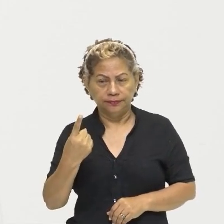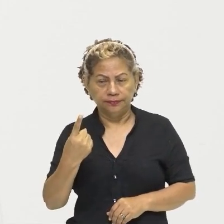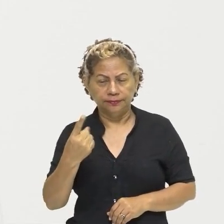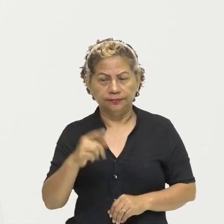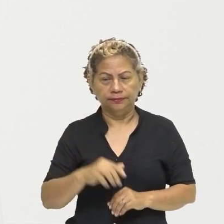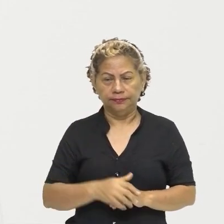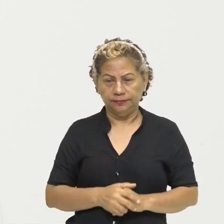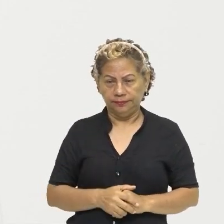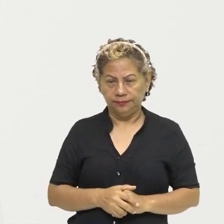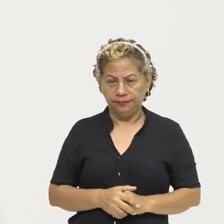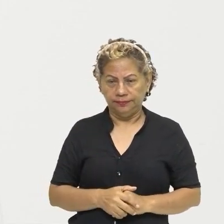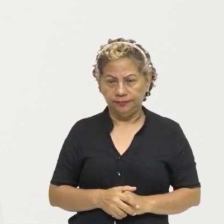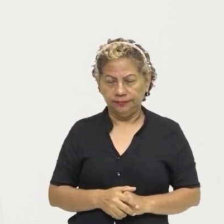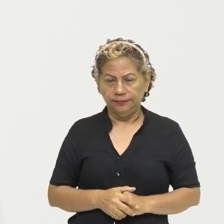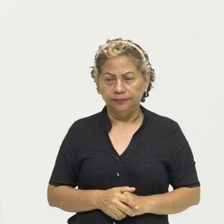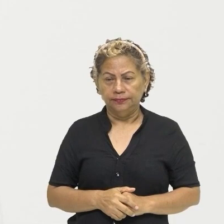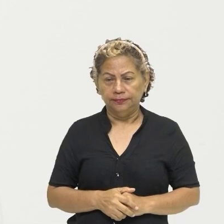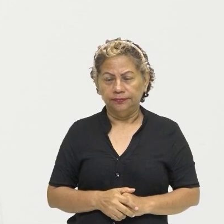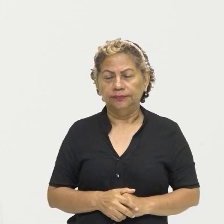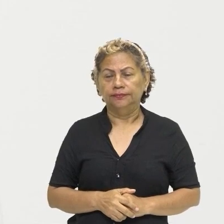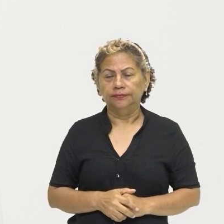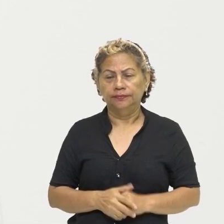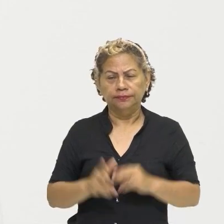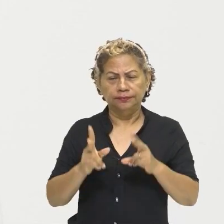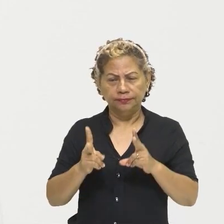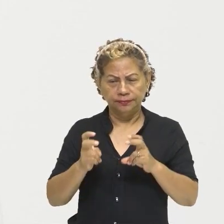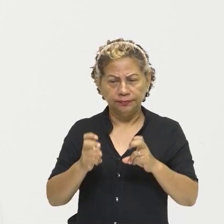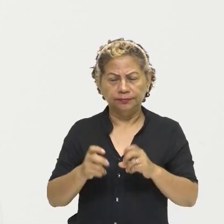I para J. Tá certo?